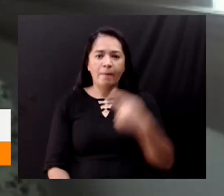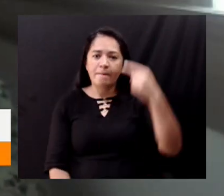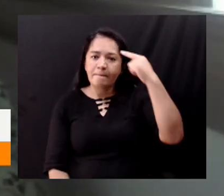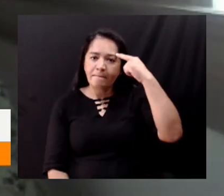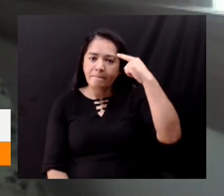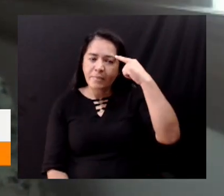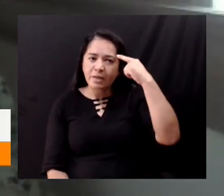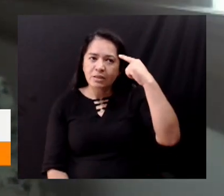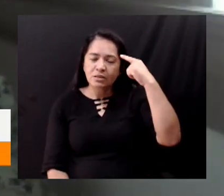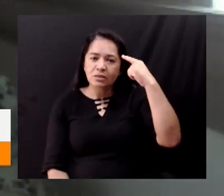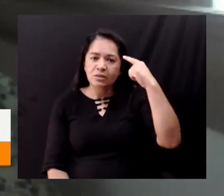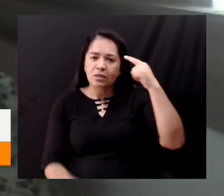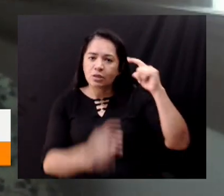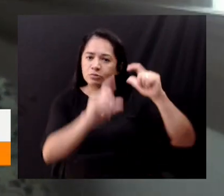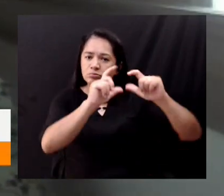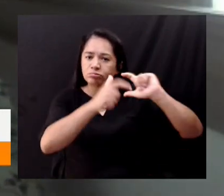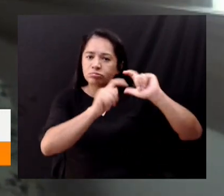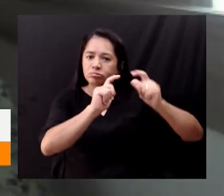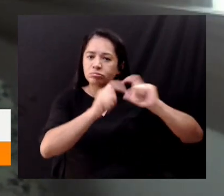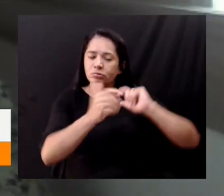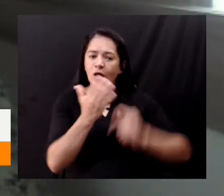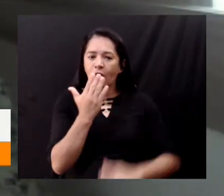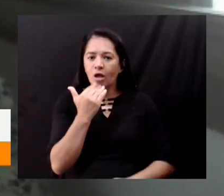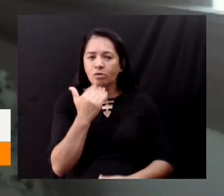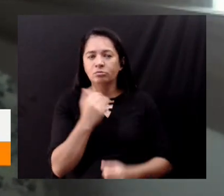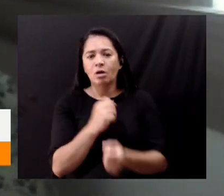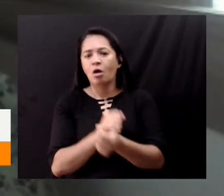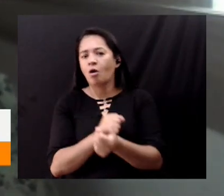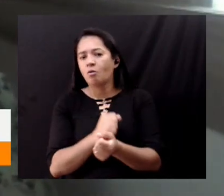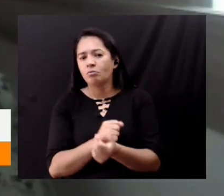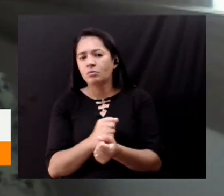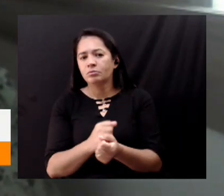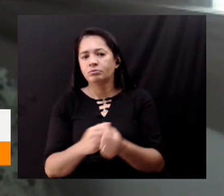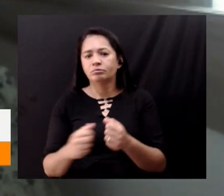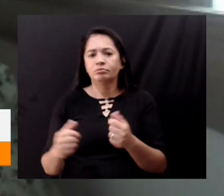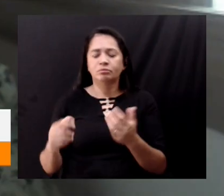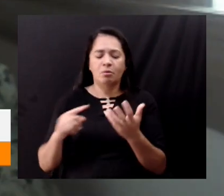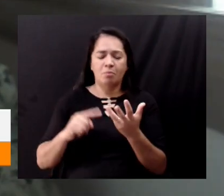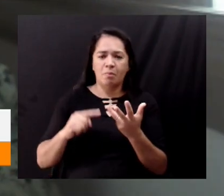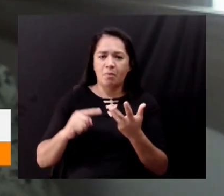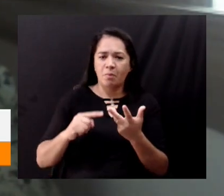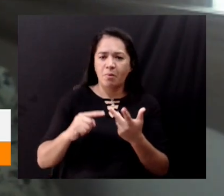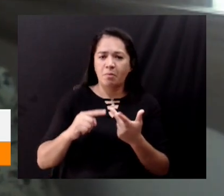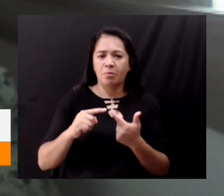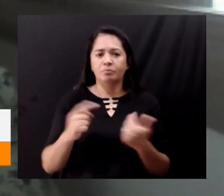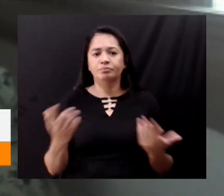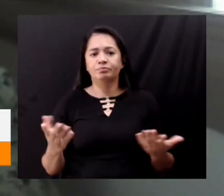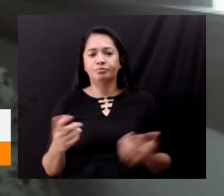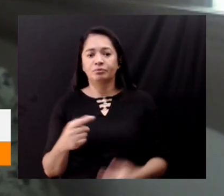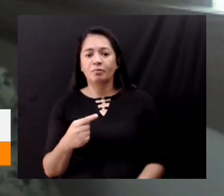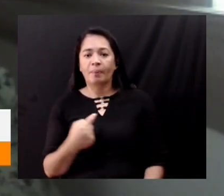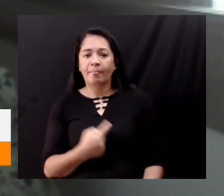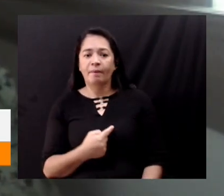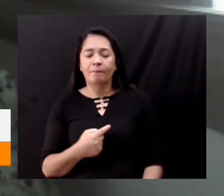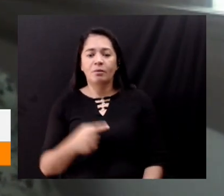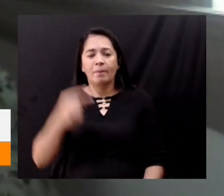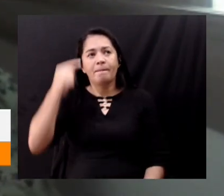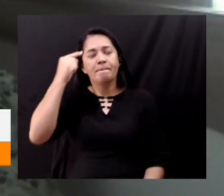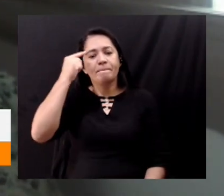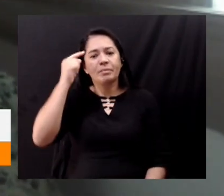sejam eles, né, compulsão alimentar, bulimia, anorexia, a gente sempre vai pensar no quesito